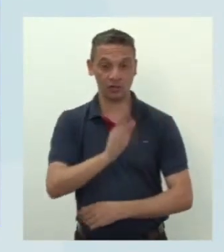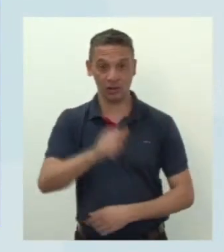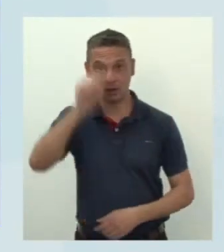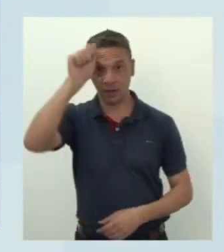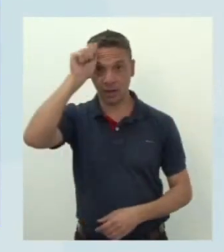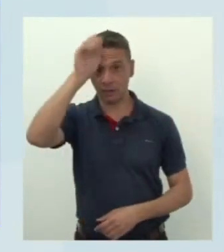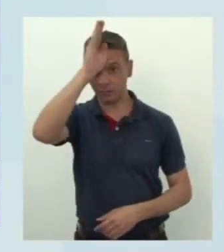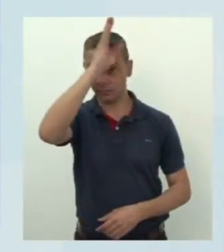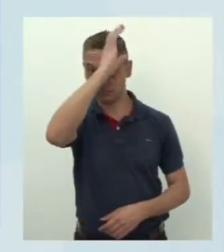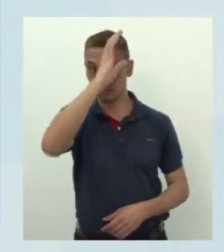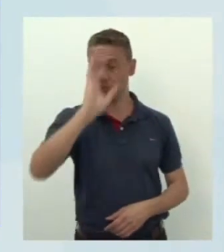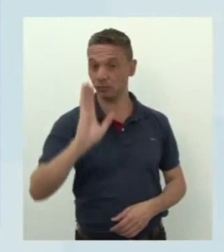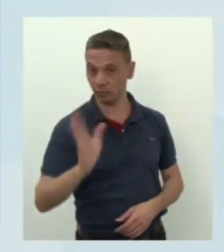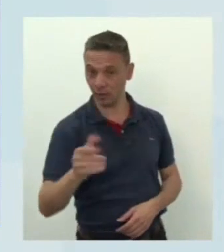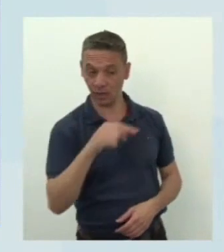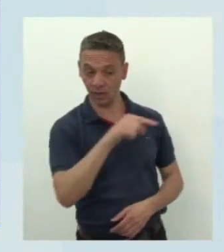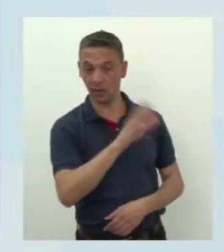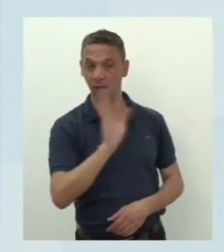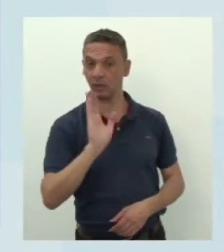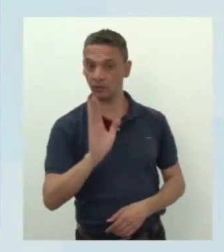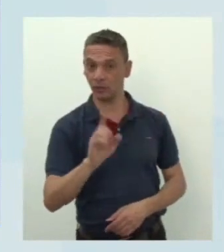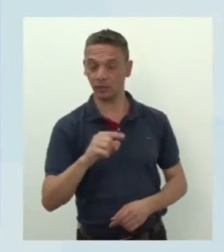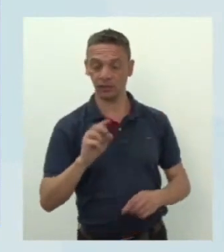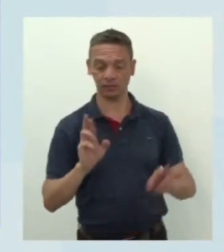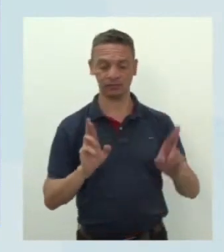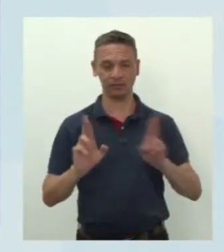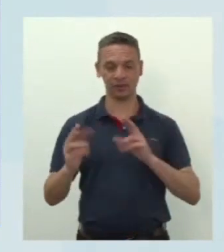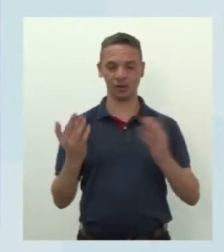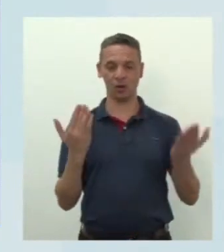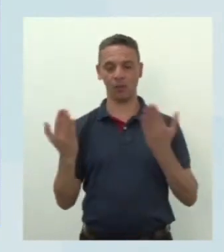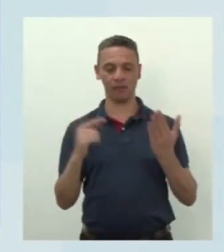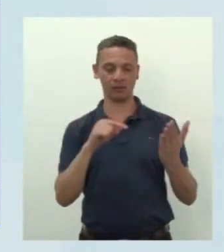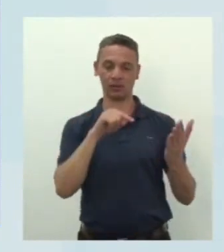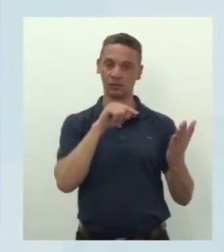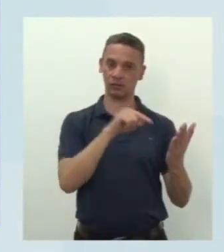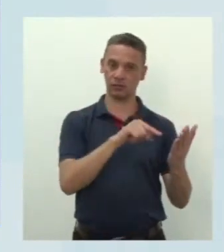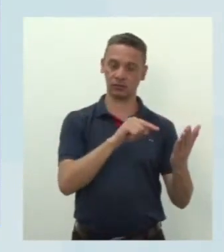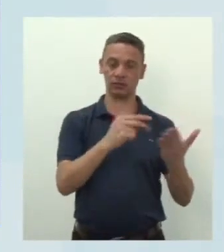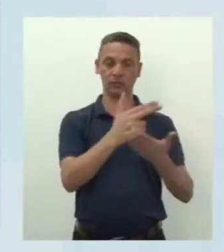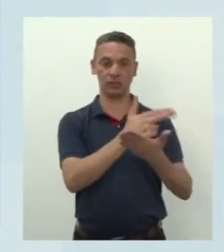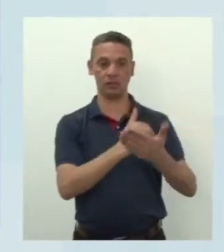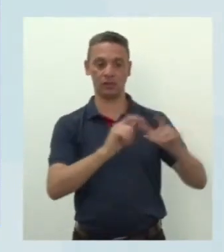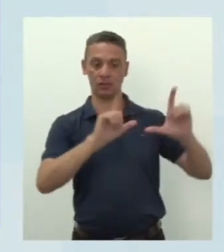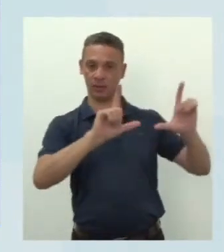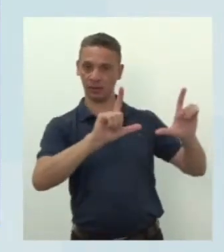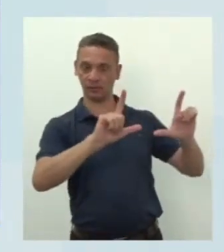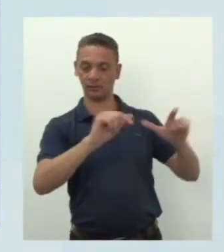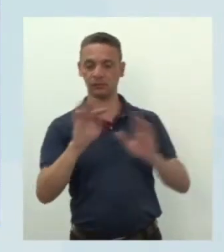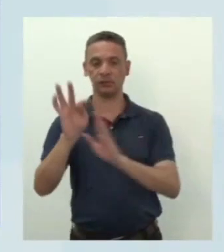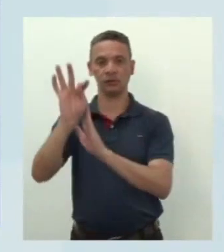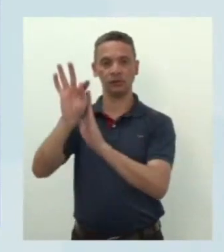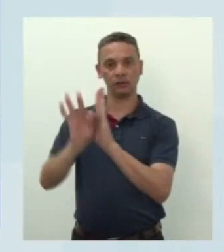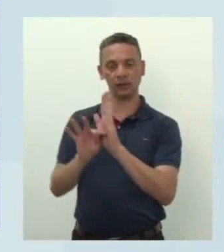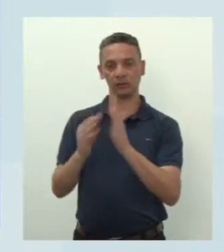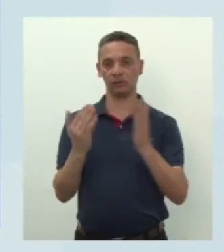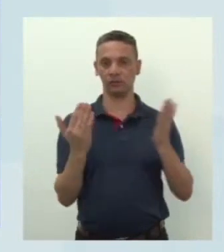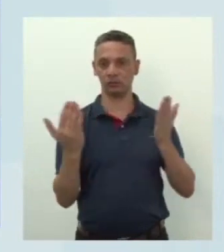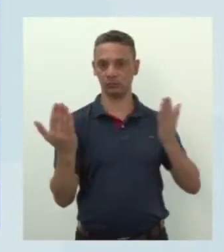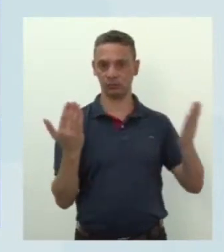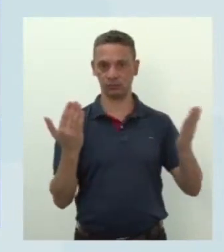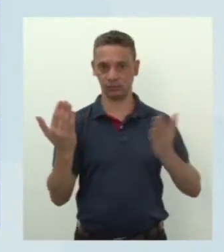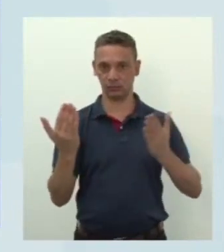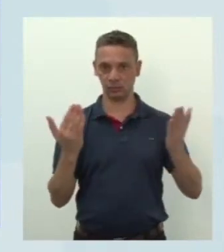faria essa relação entre as duas situações, imagem e texto presente